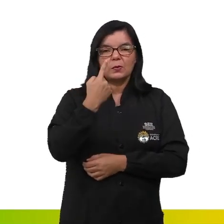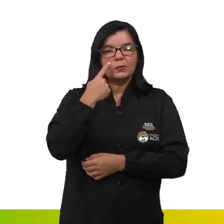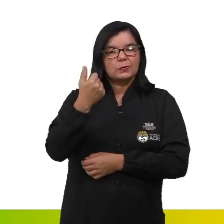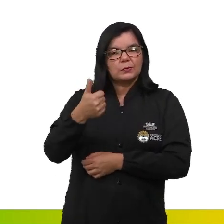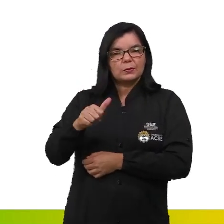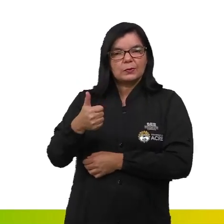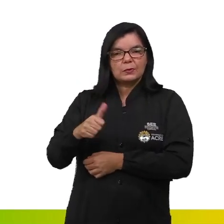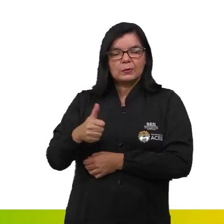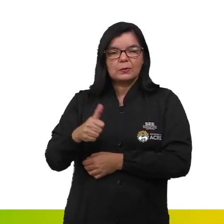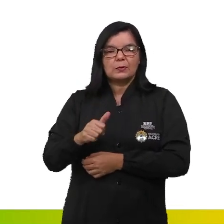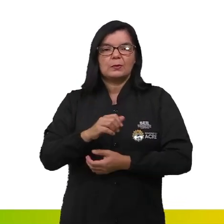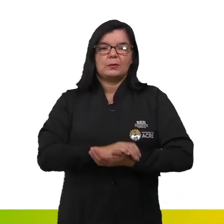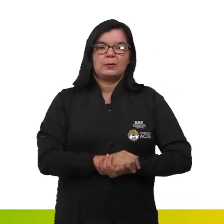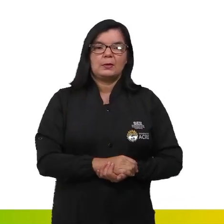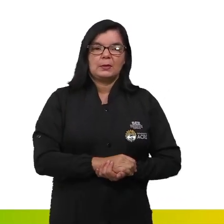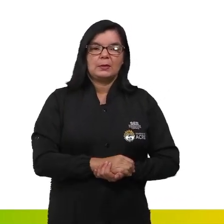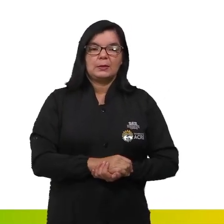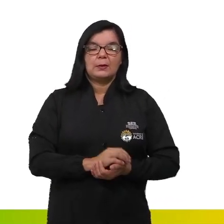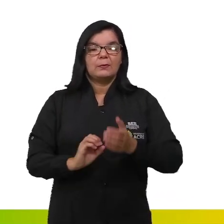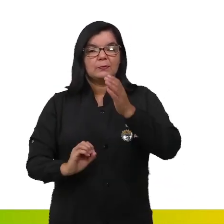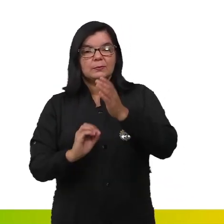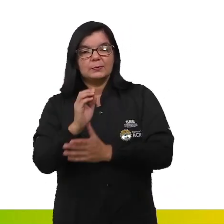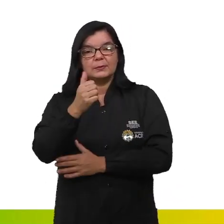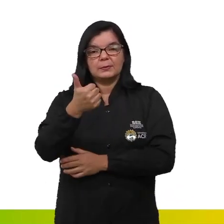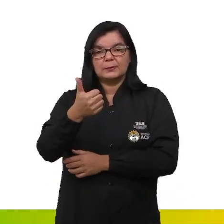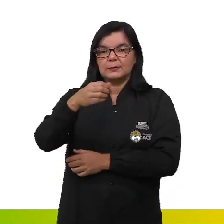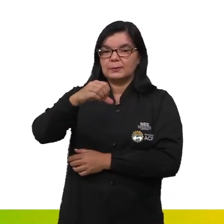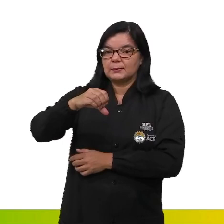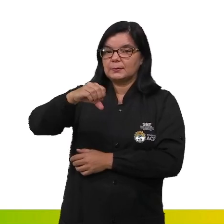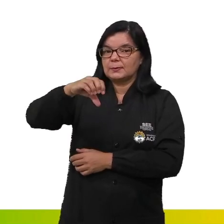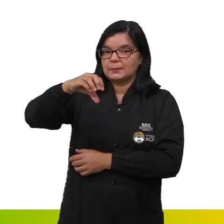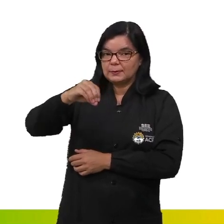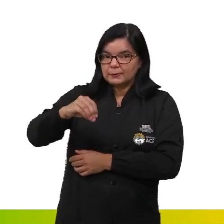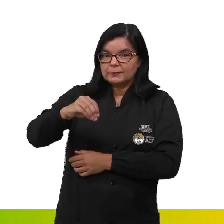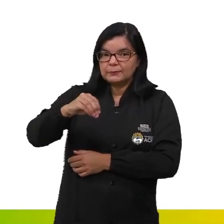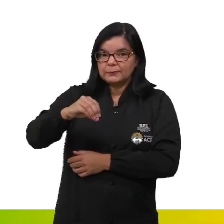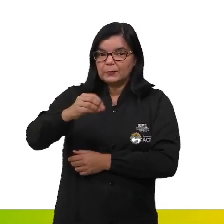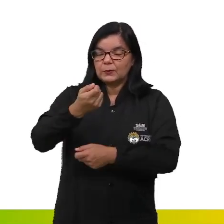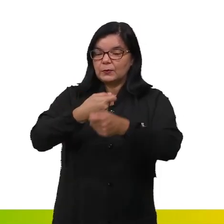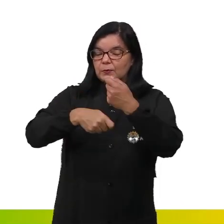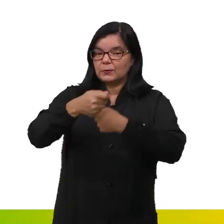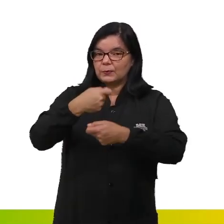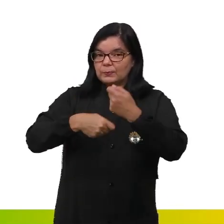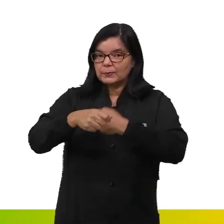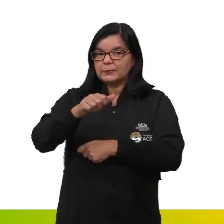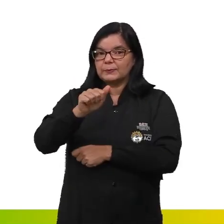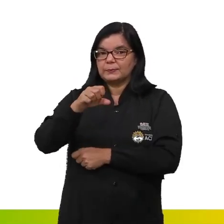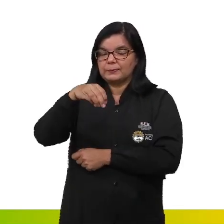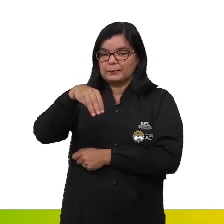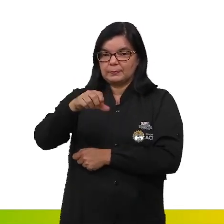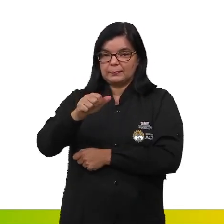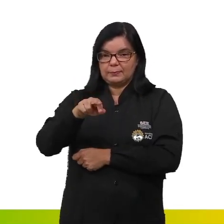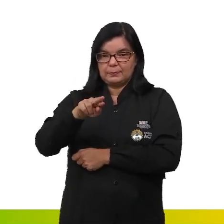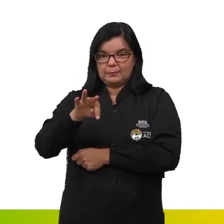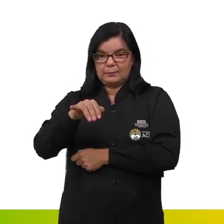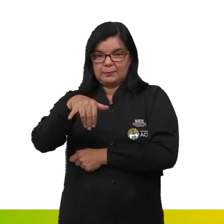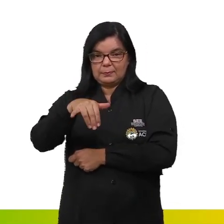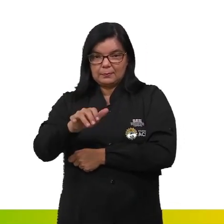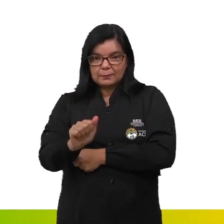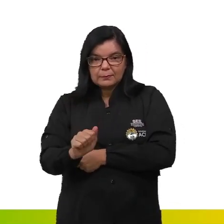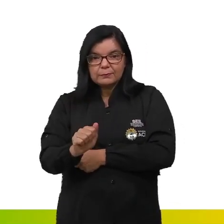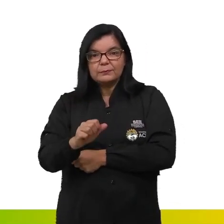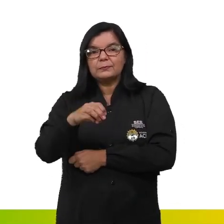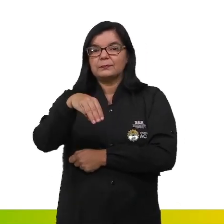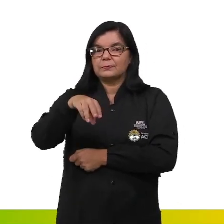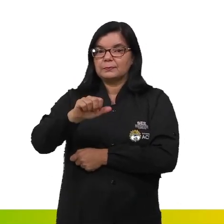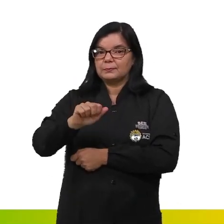análise aqui do comentário. O IDH foi criado em 1990 pelos economistas Amartya Sen